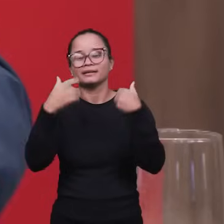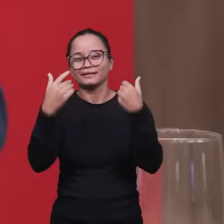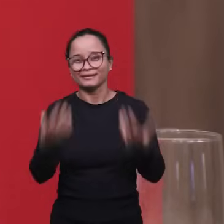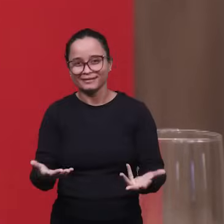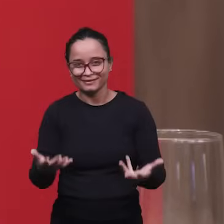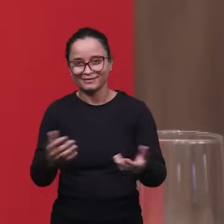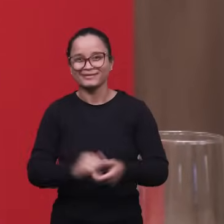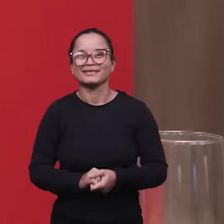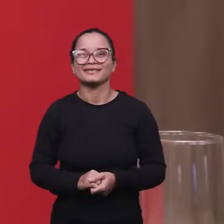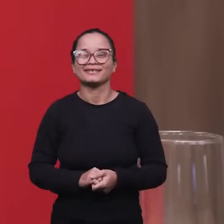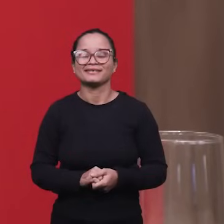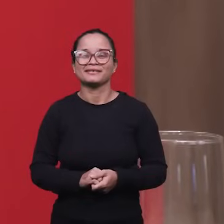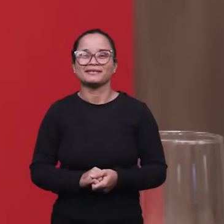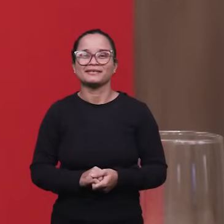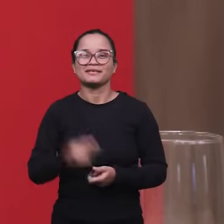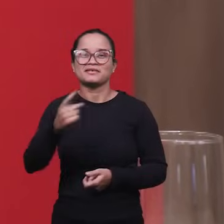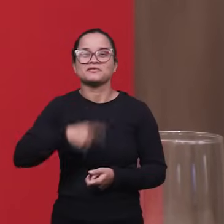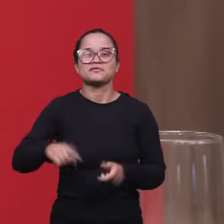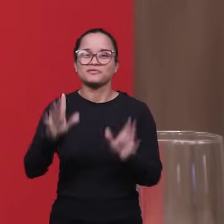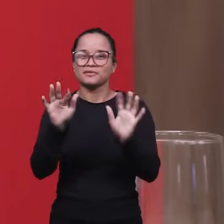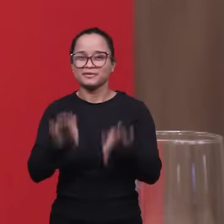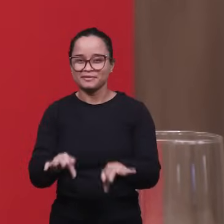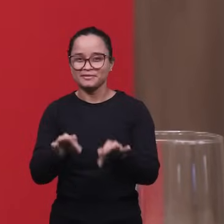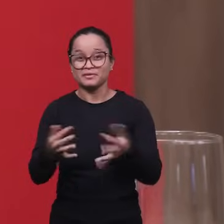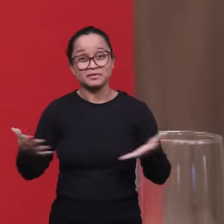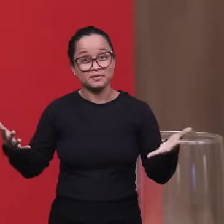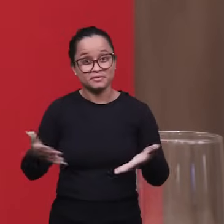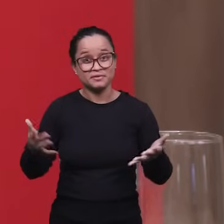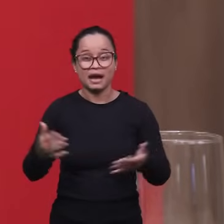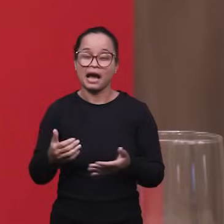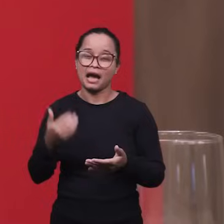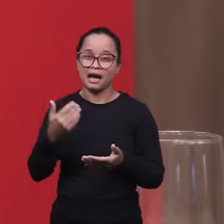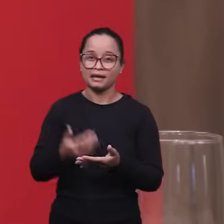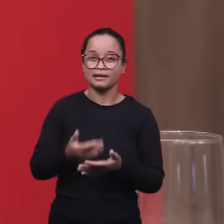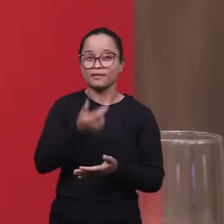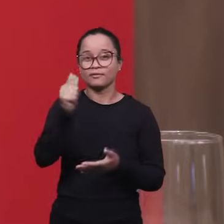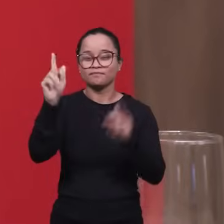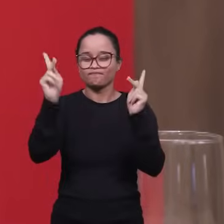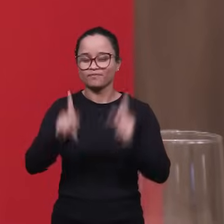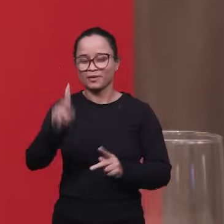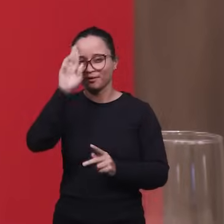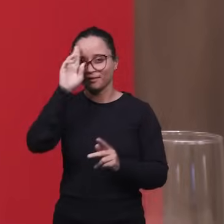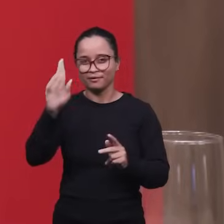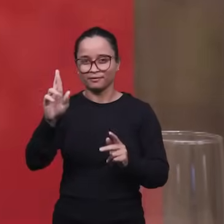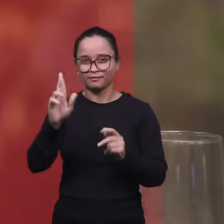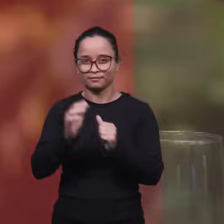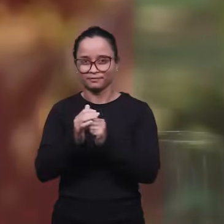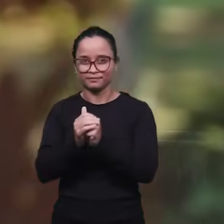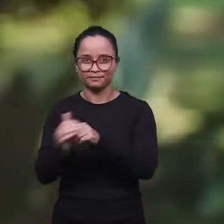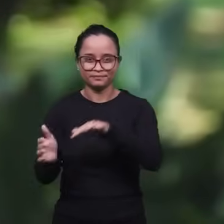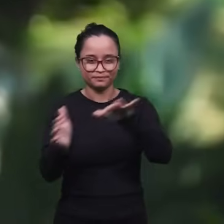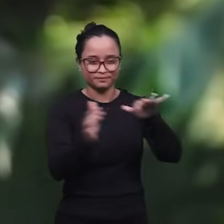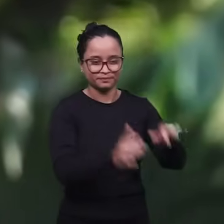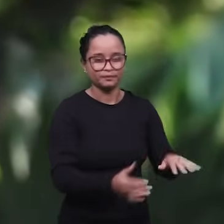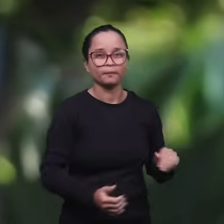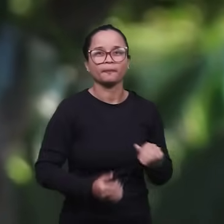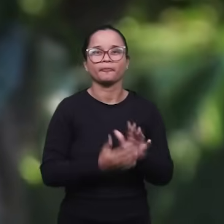Então é isso, nós estamos aqui encerrando aqui, até a próxima, a paz do Senhor.